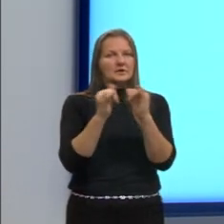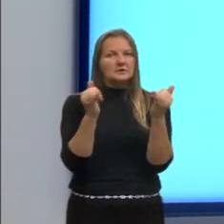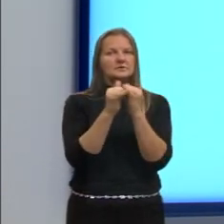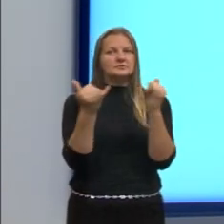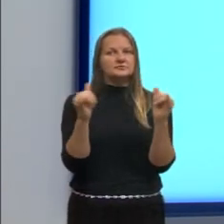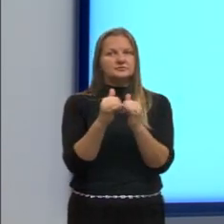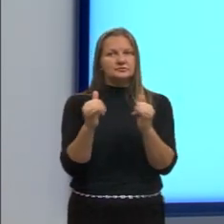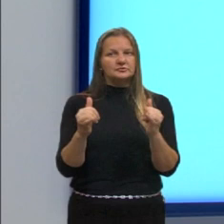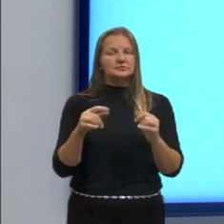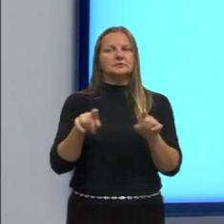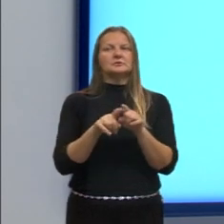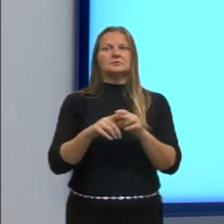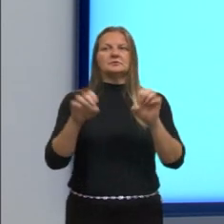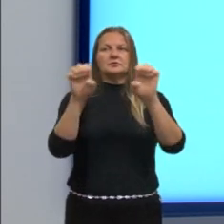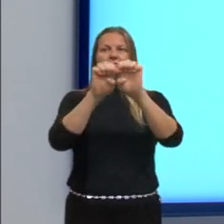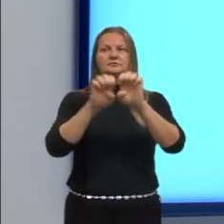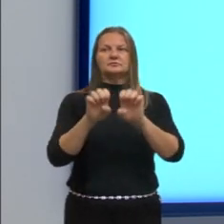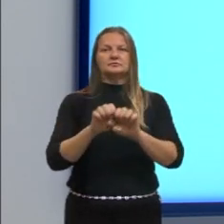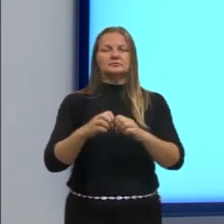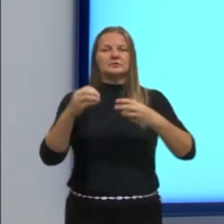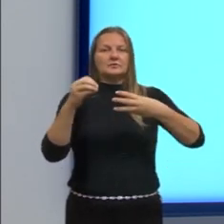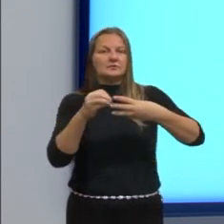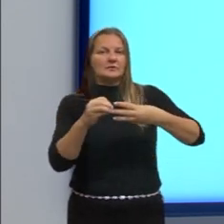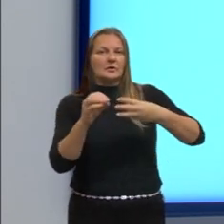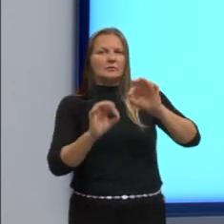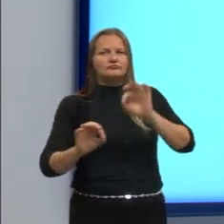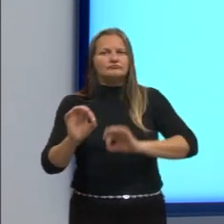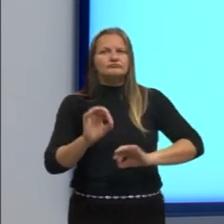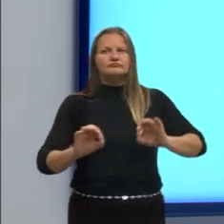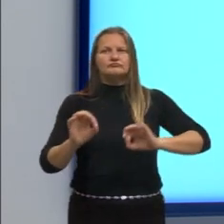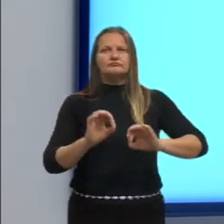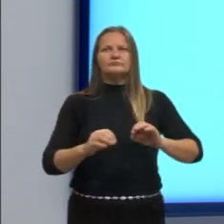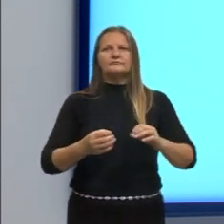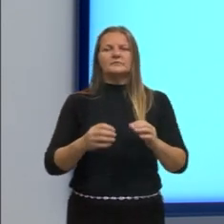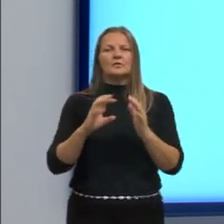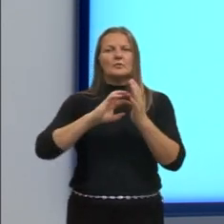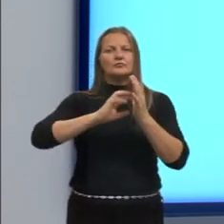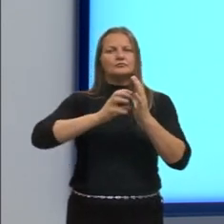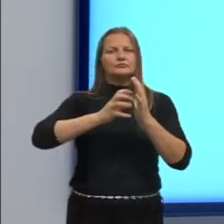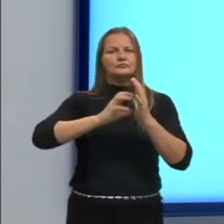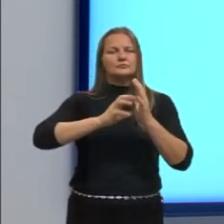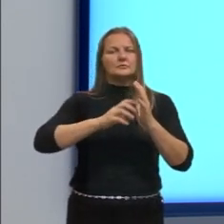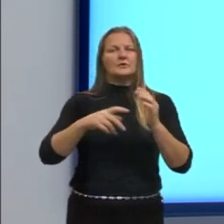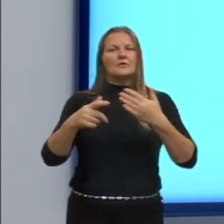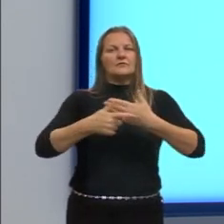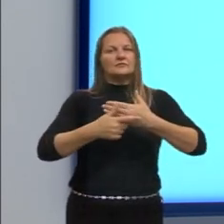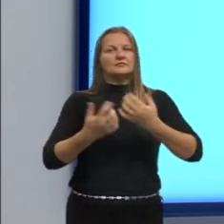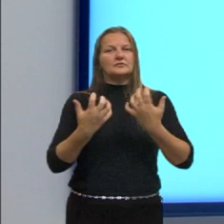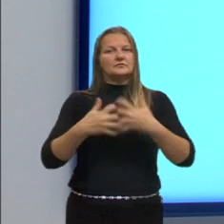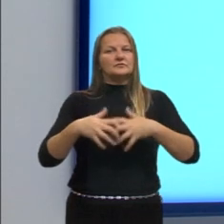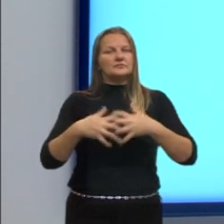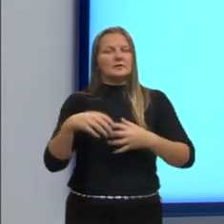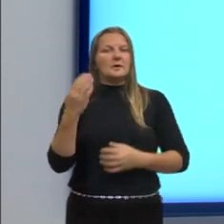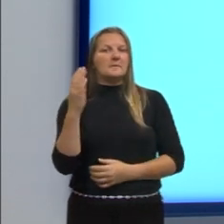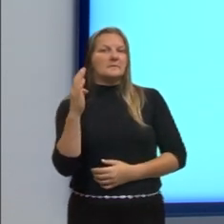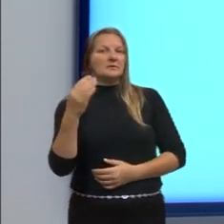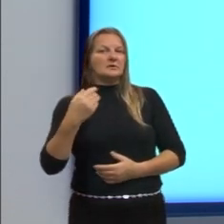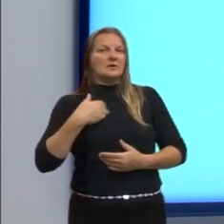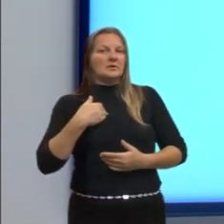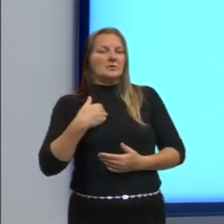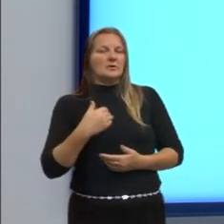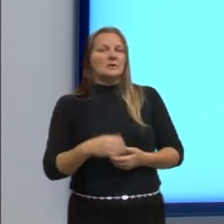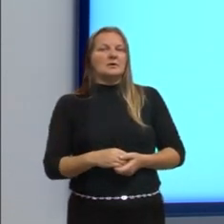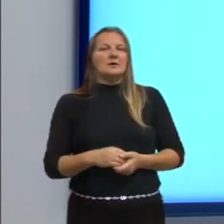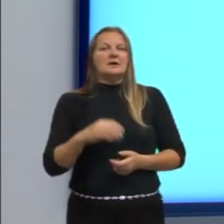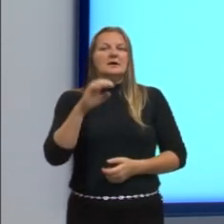energia a estruturação da célula elas são catalisadores de funções biológicas porque elas são